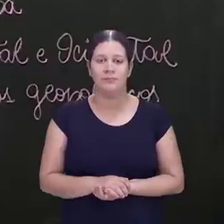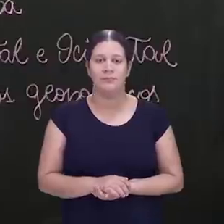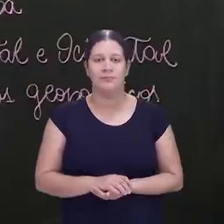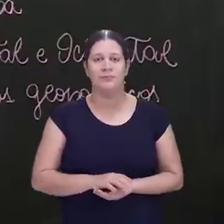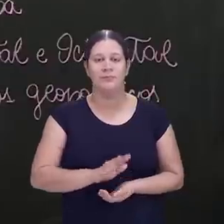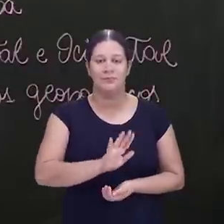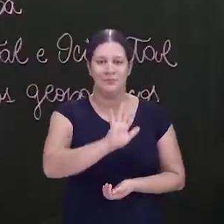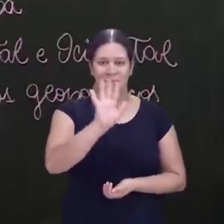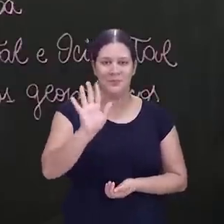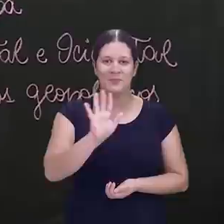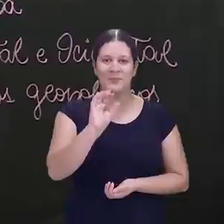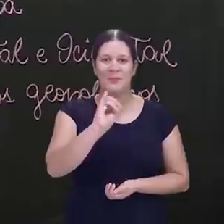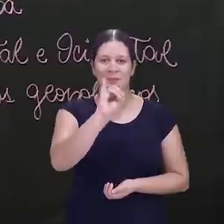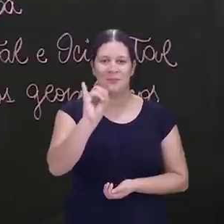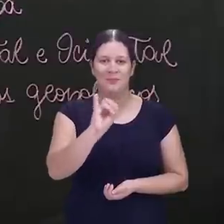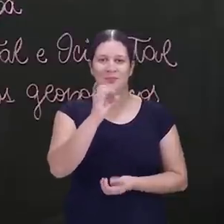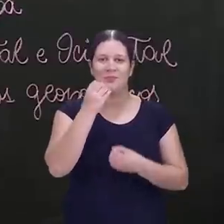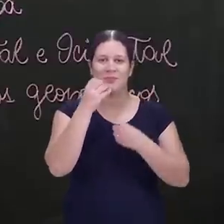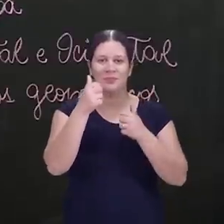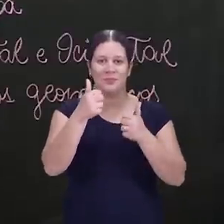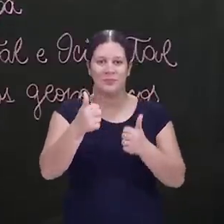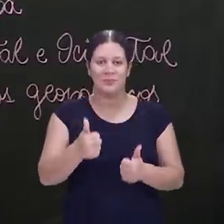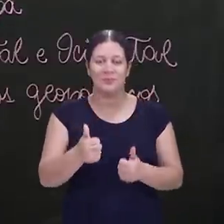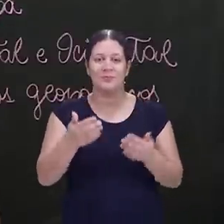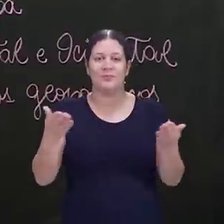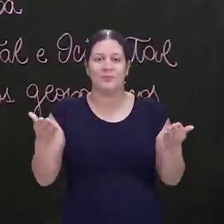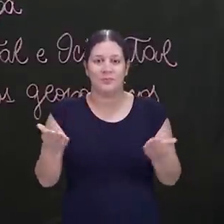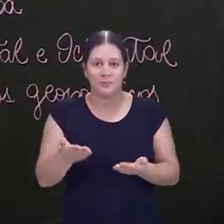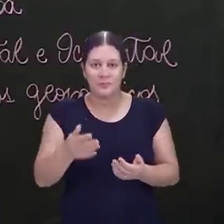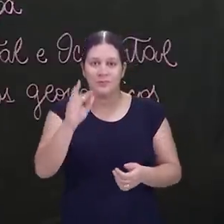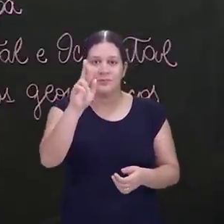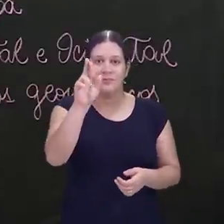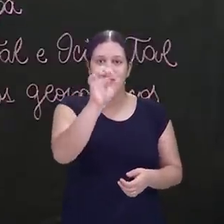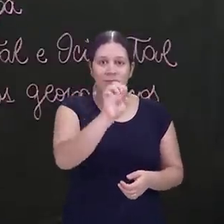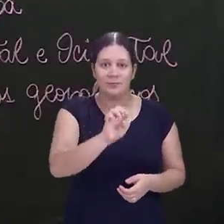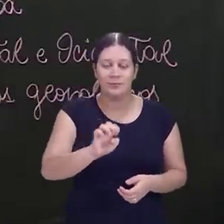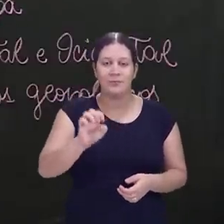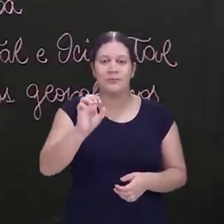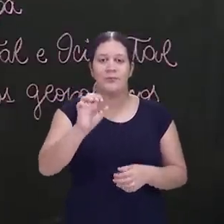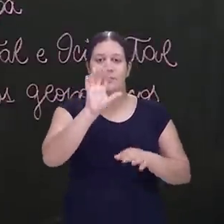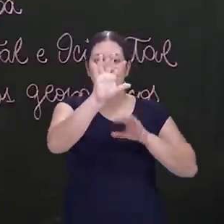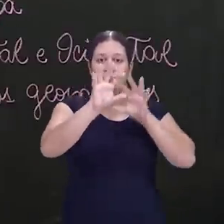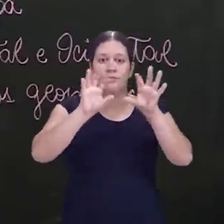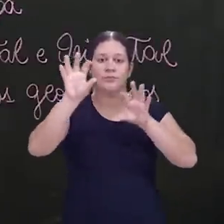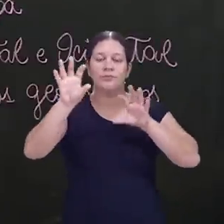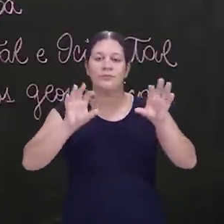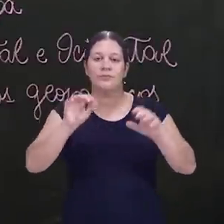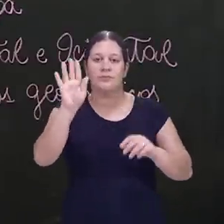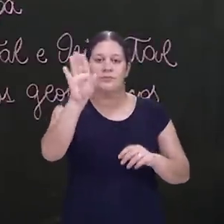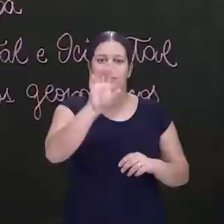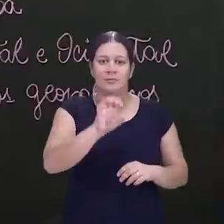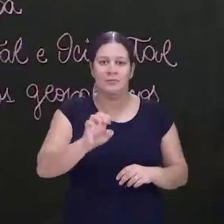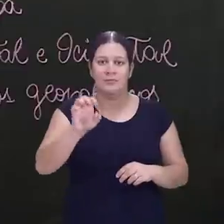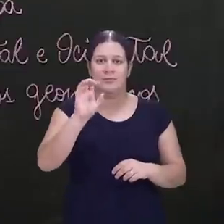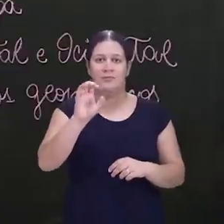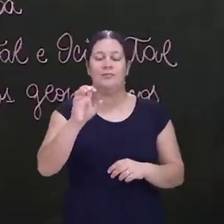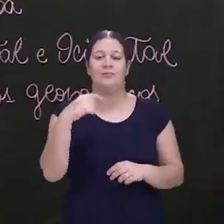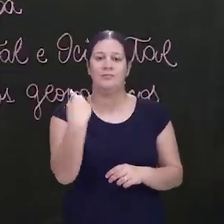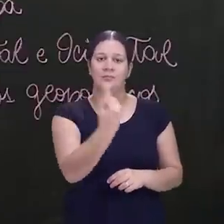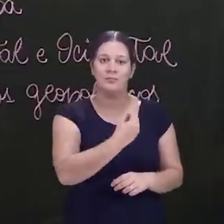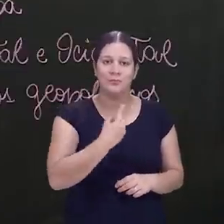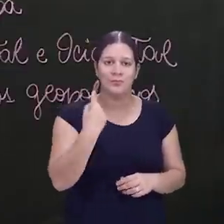Salve, salve, pessoal! Tudo bem? Vamos falar aqui sobre a regionalização do continente europeu. Como a gente vai estudar